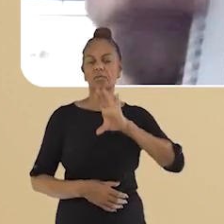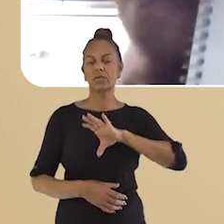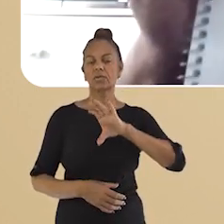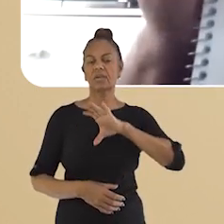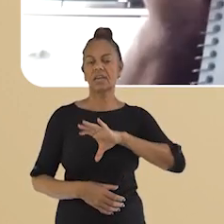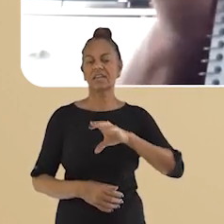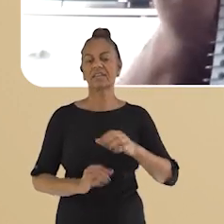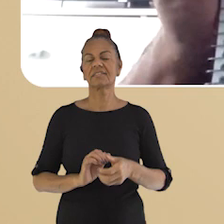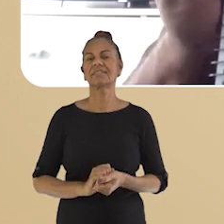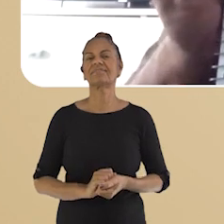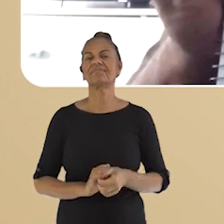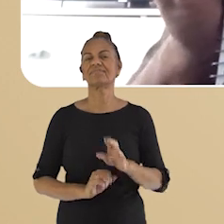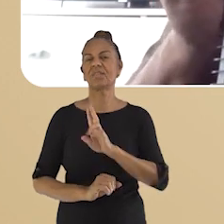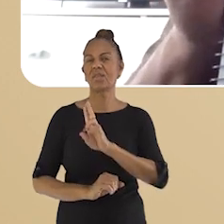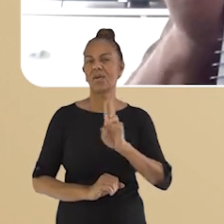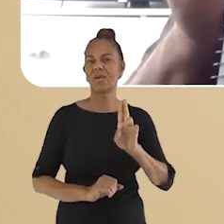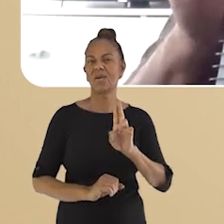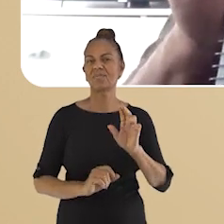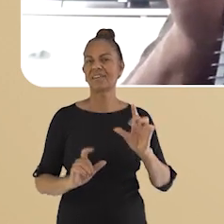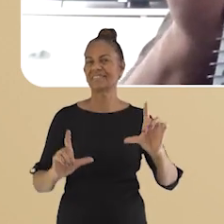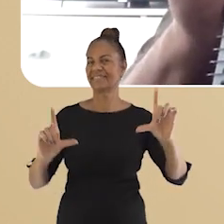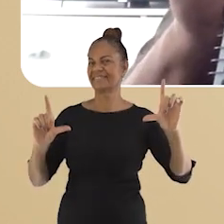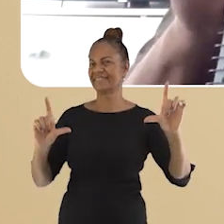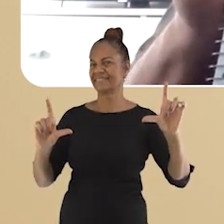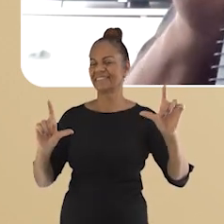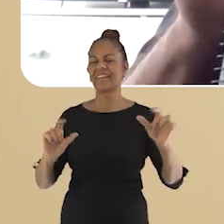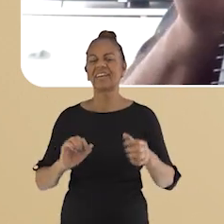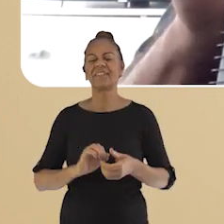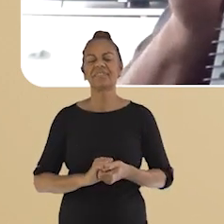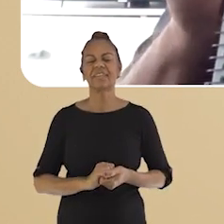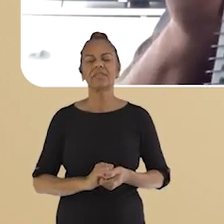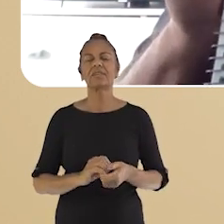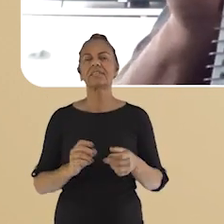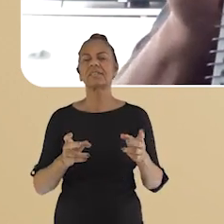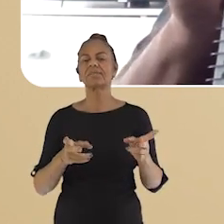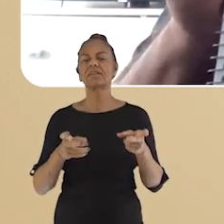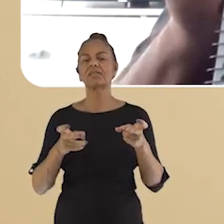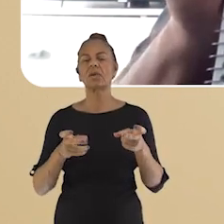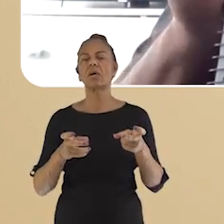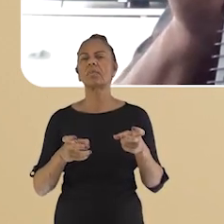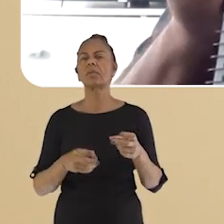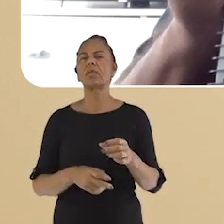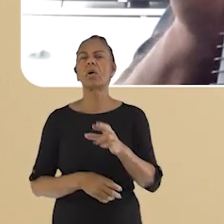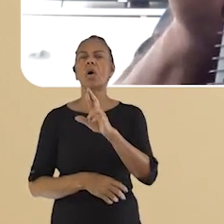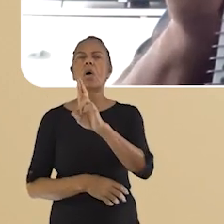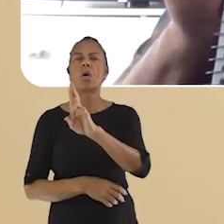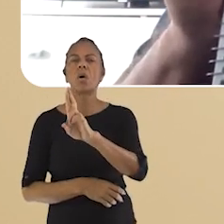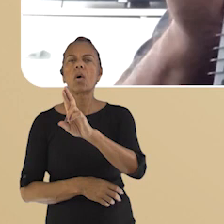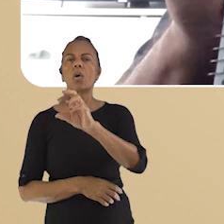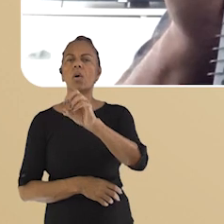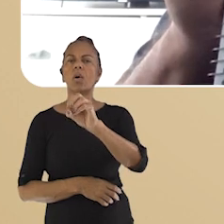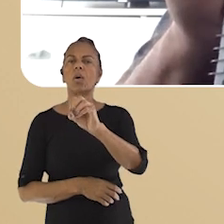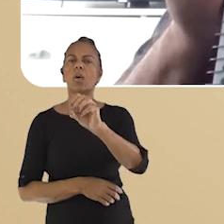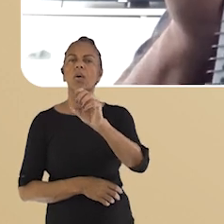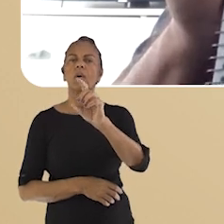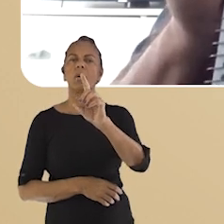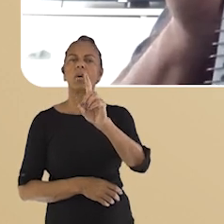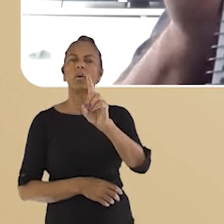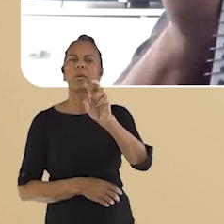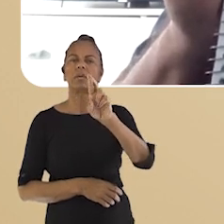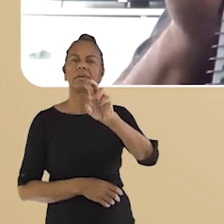é Roberto Rodrigues. Vocês podem perceber que aqui no meu sobrenome existe